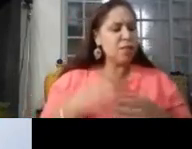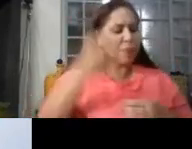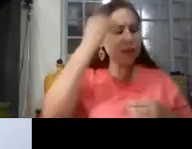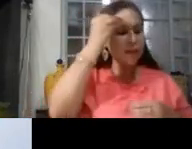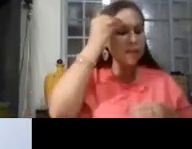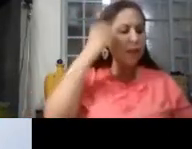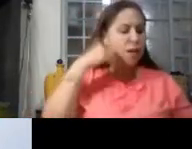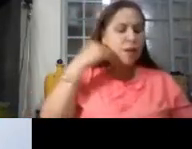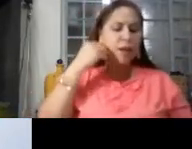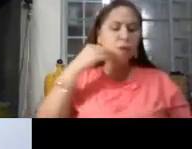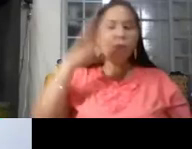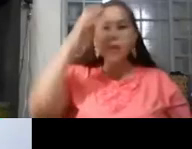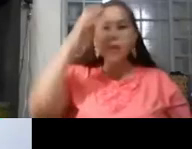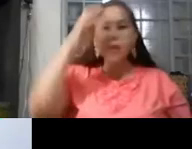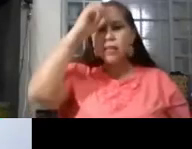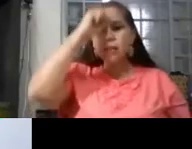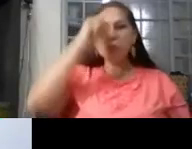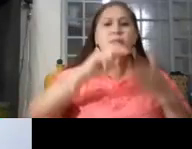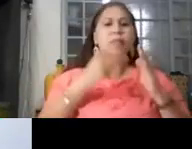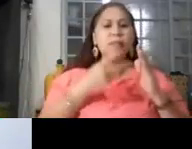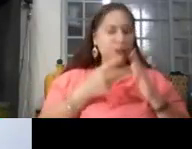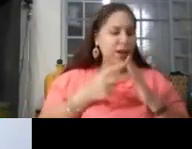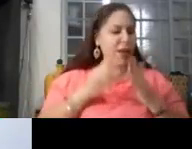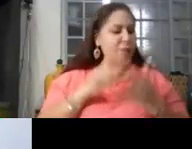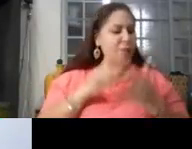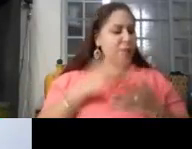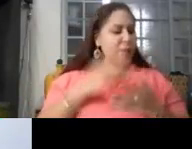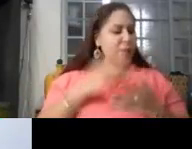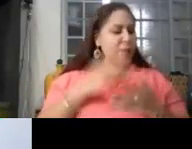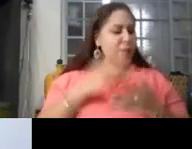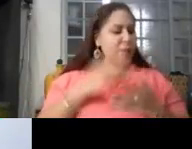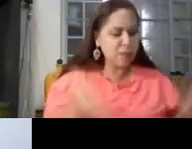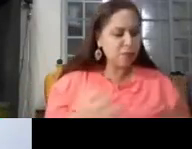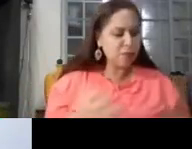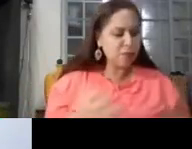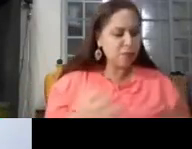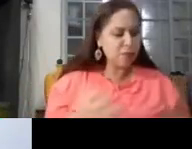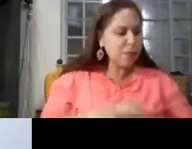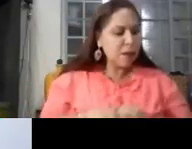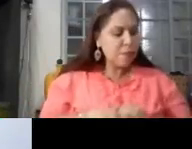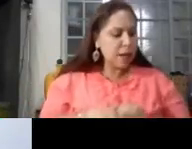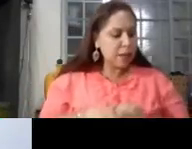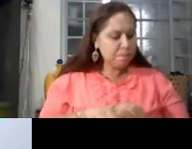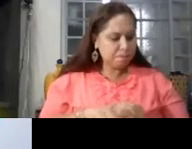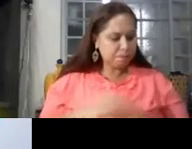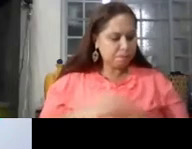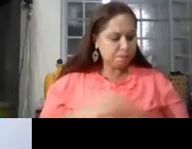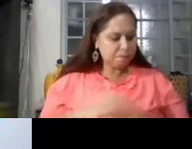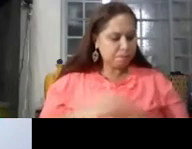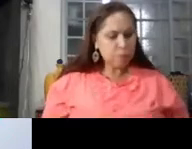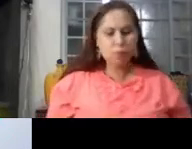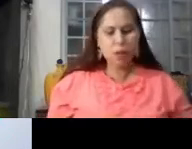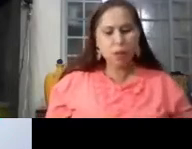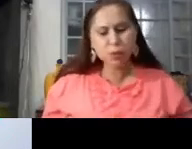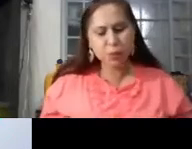gente precisa compreender o significado para passar o mais fiel possível para